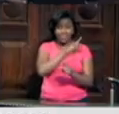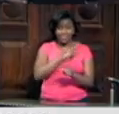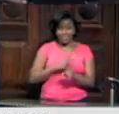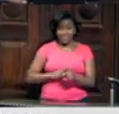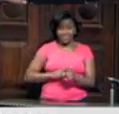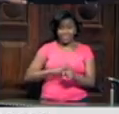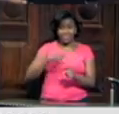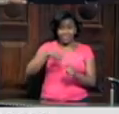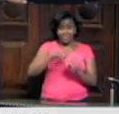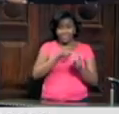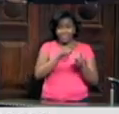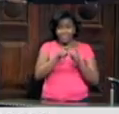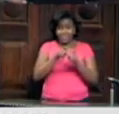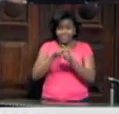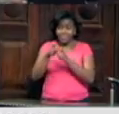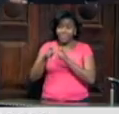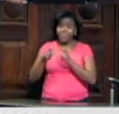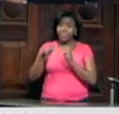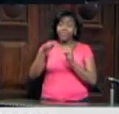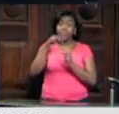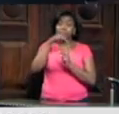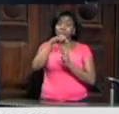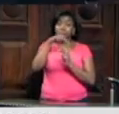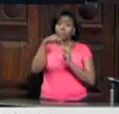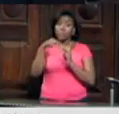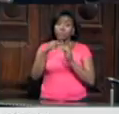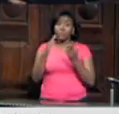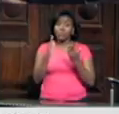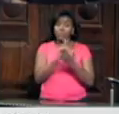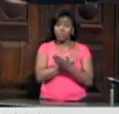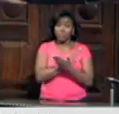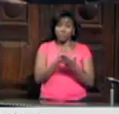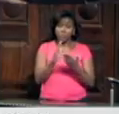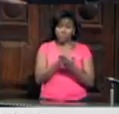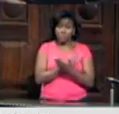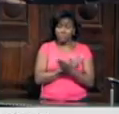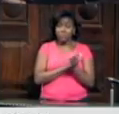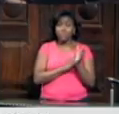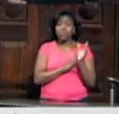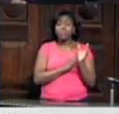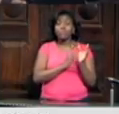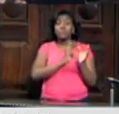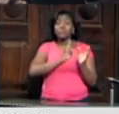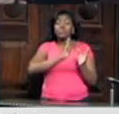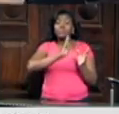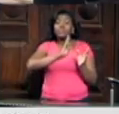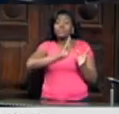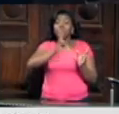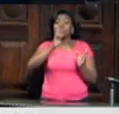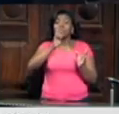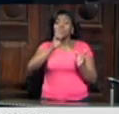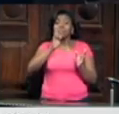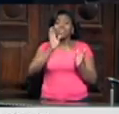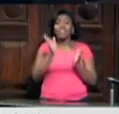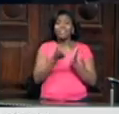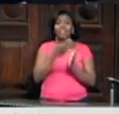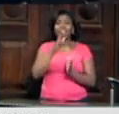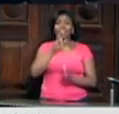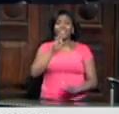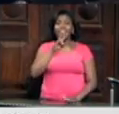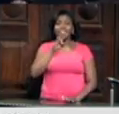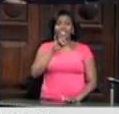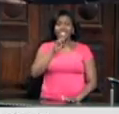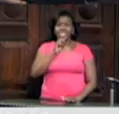desta sessão 2 livros que nós chamamos modestamente de revista.